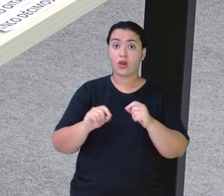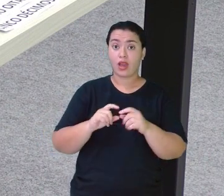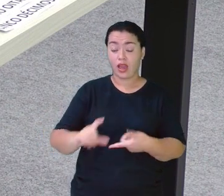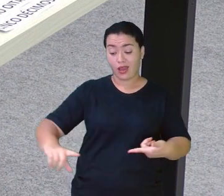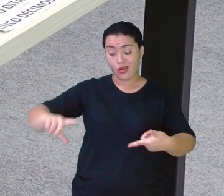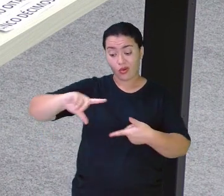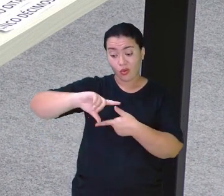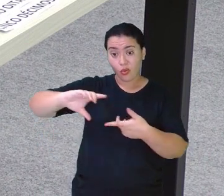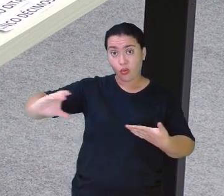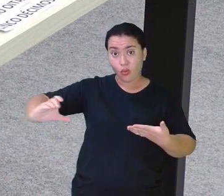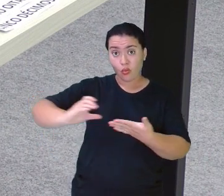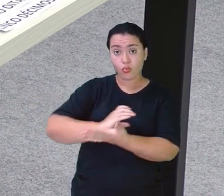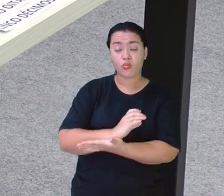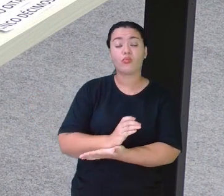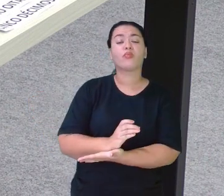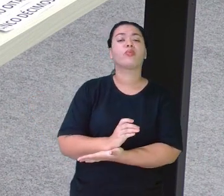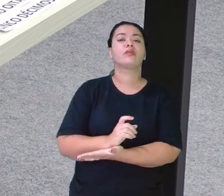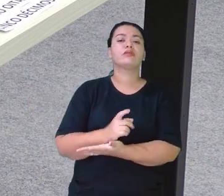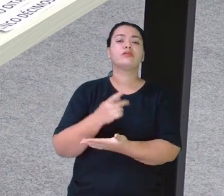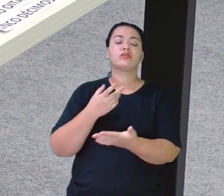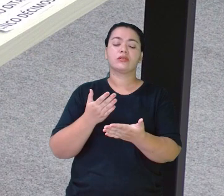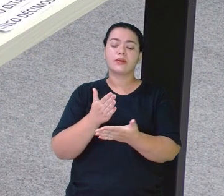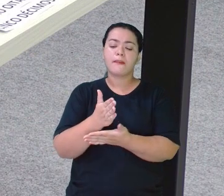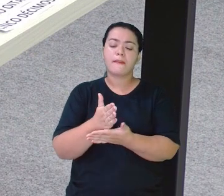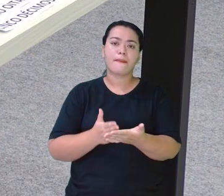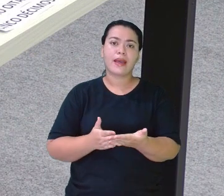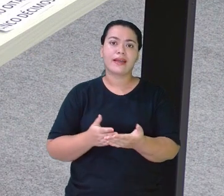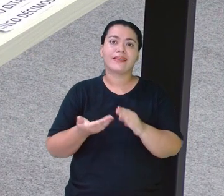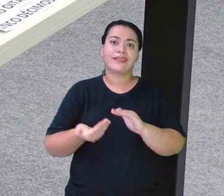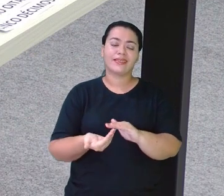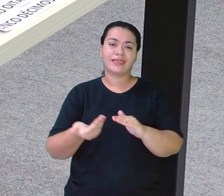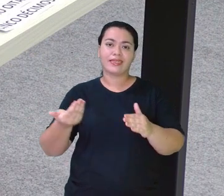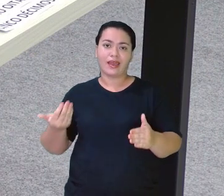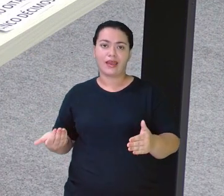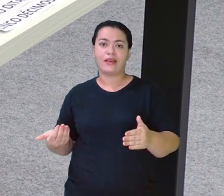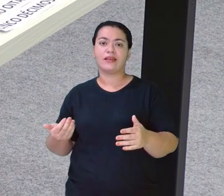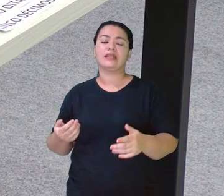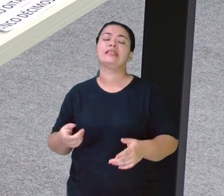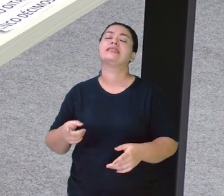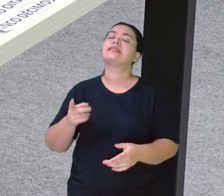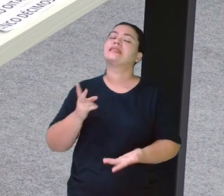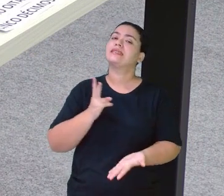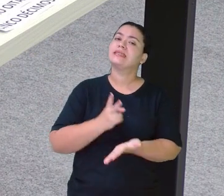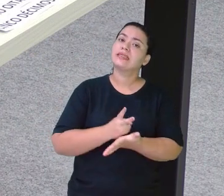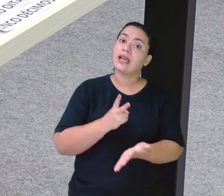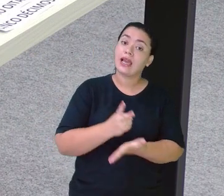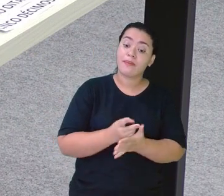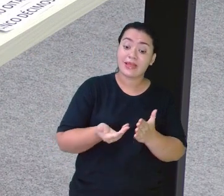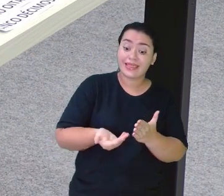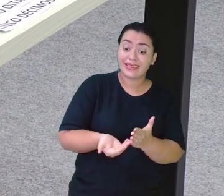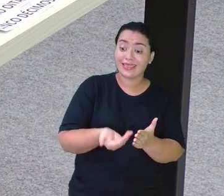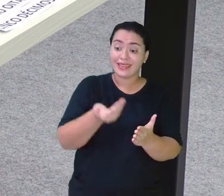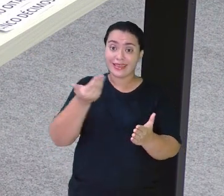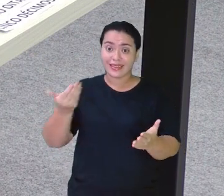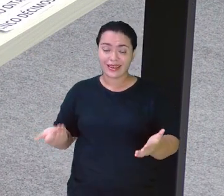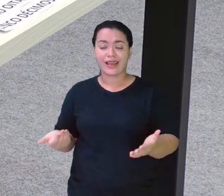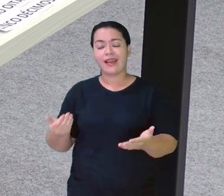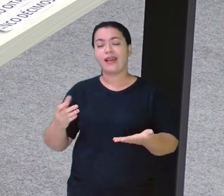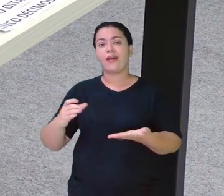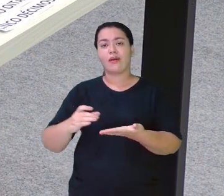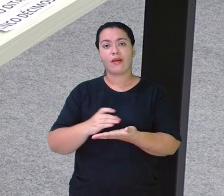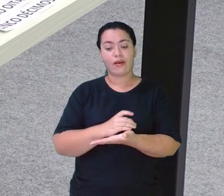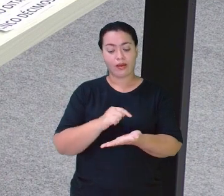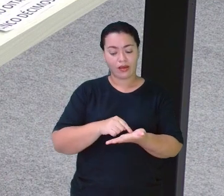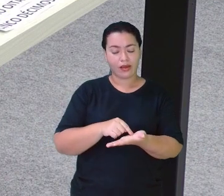não comi o bolo inteiro, eu comi uma parte do bolo. E toda vez que eu comer uma parte do bolo, eu vou comer